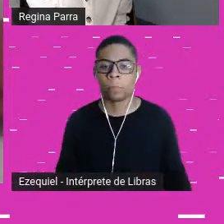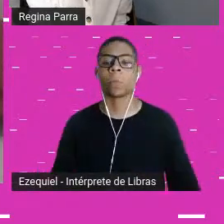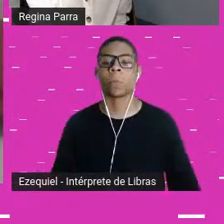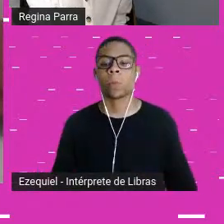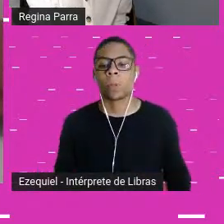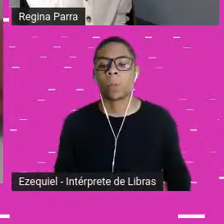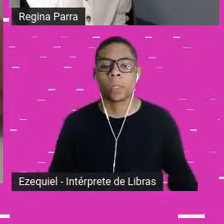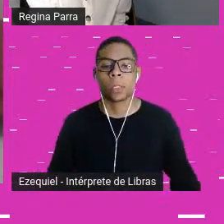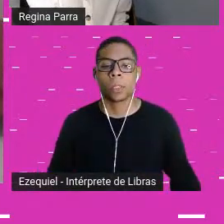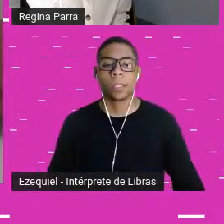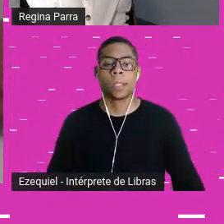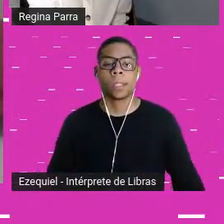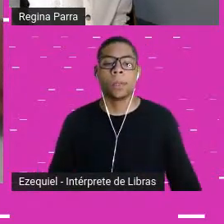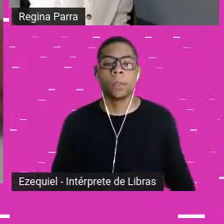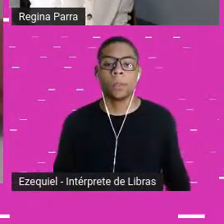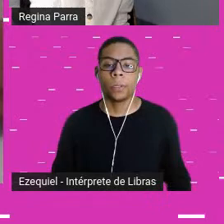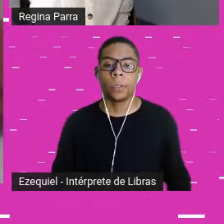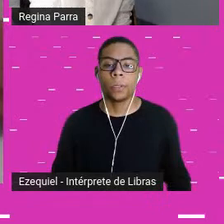Pode ser?